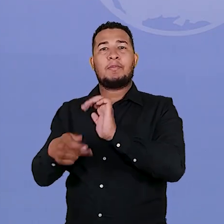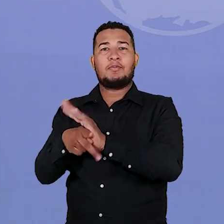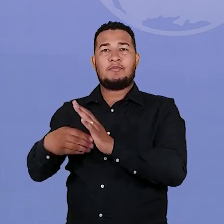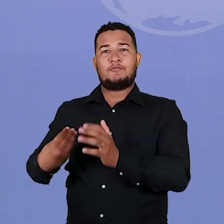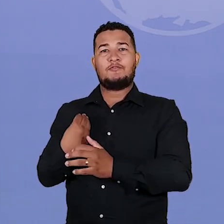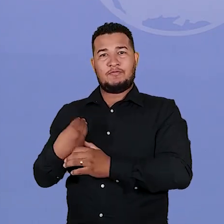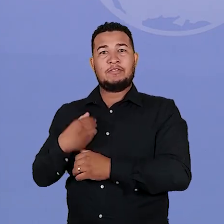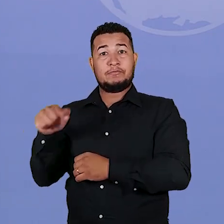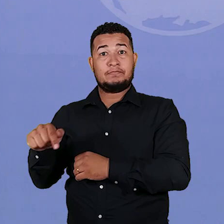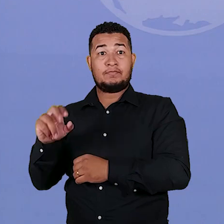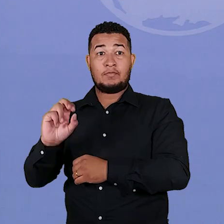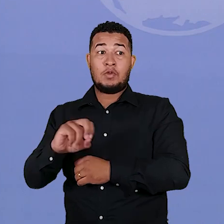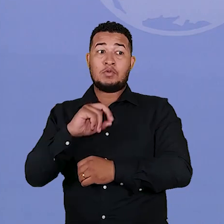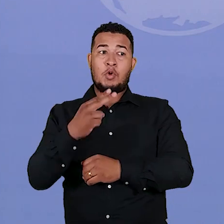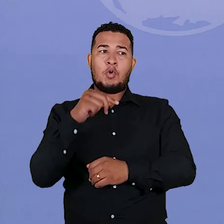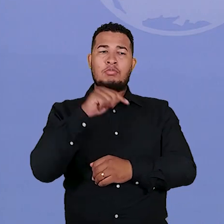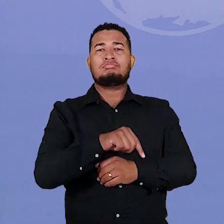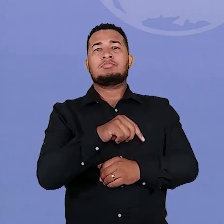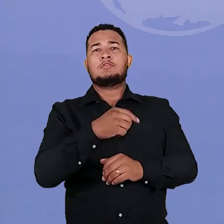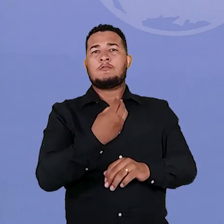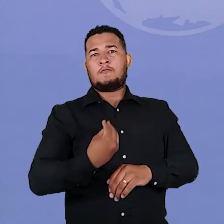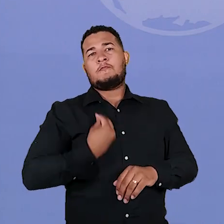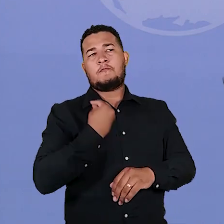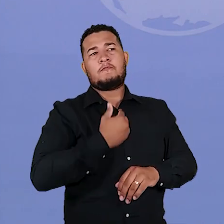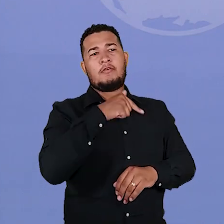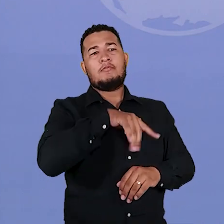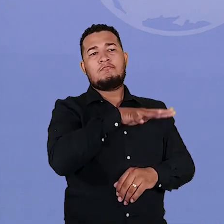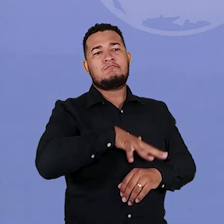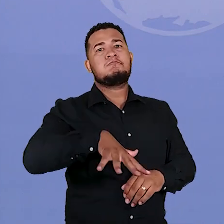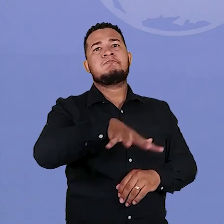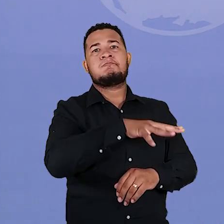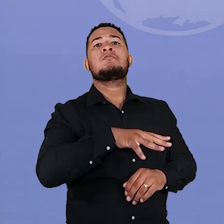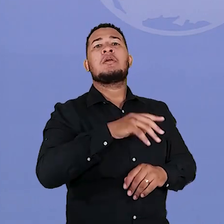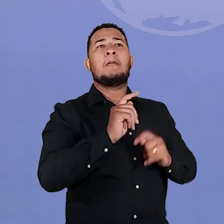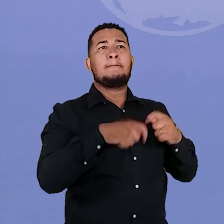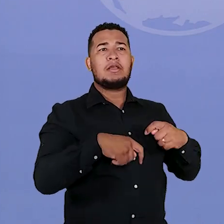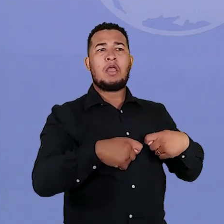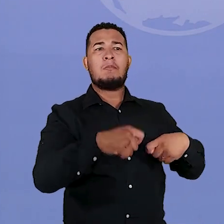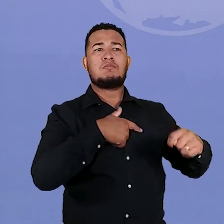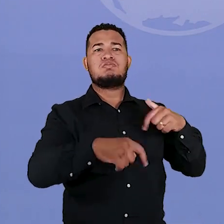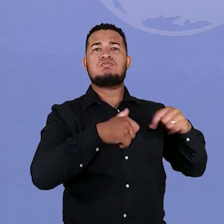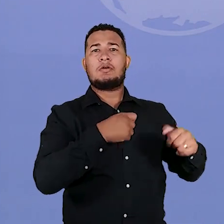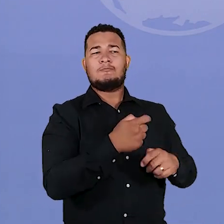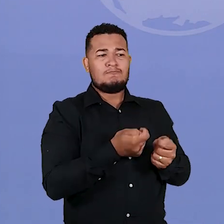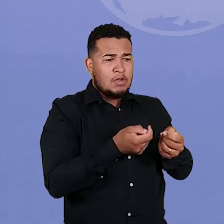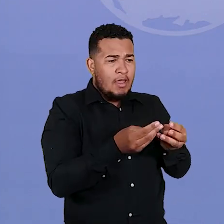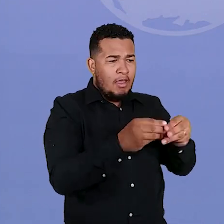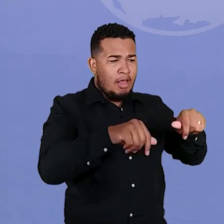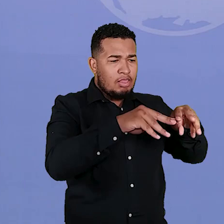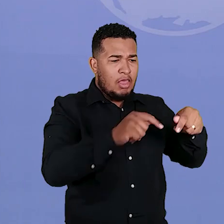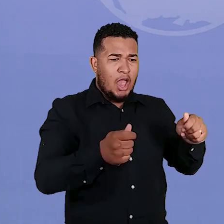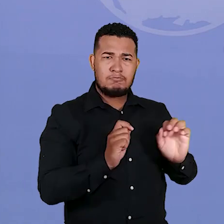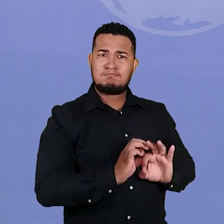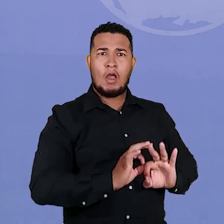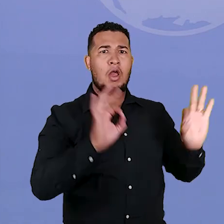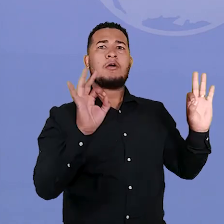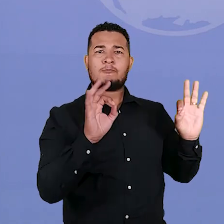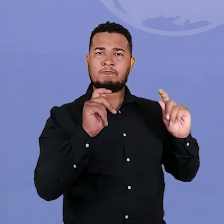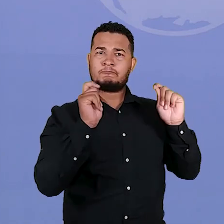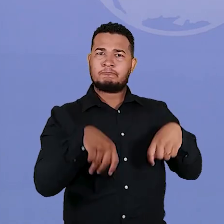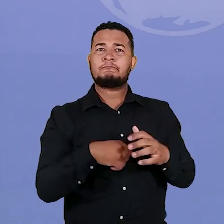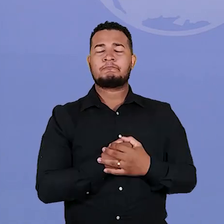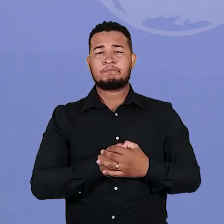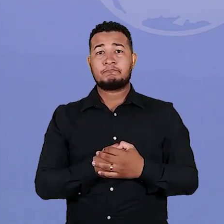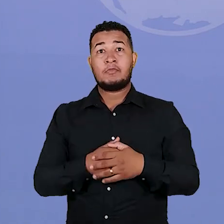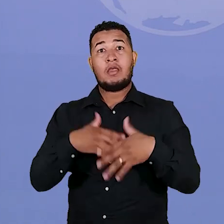ser vivo, ele teve adaptações para viver aquilo ali, ou aquele outro ser vivo que é adaptado para viver com muito, com